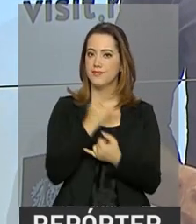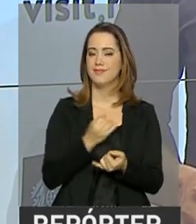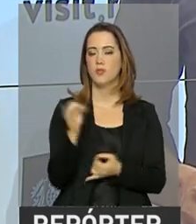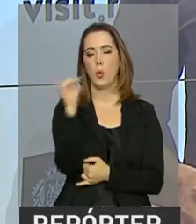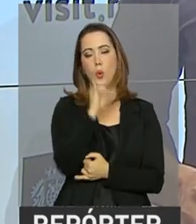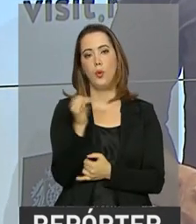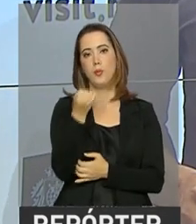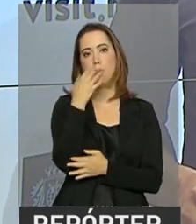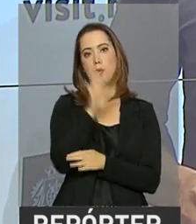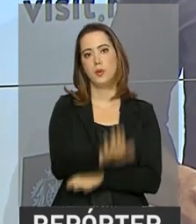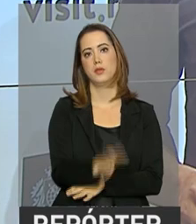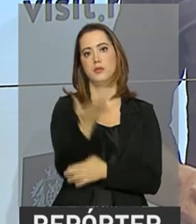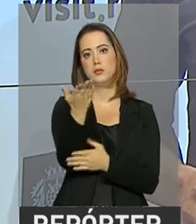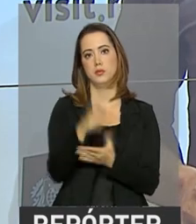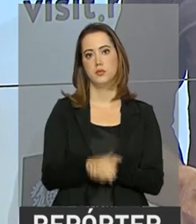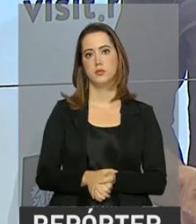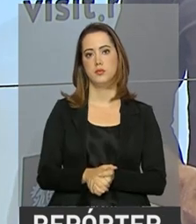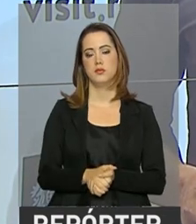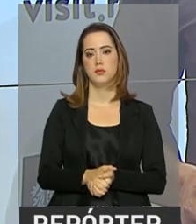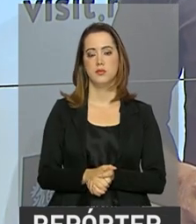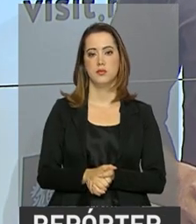oi Nei Boa